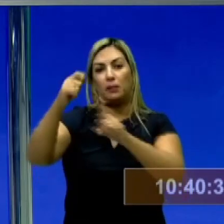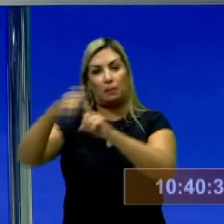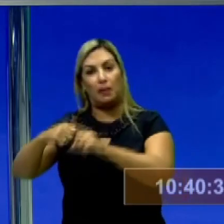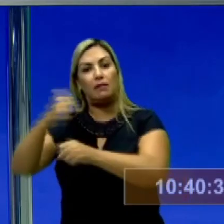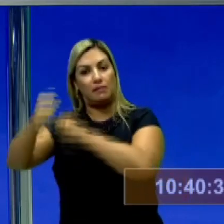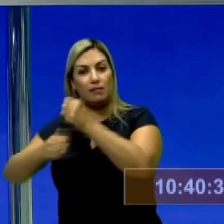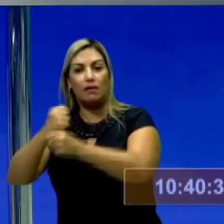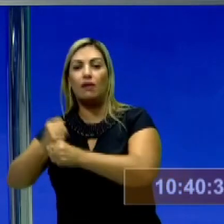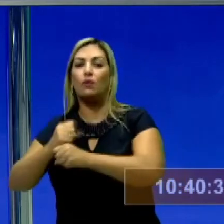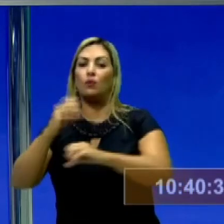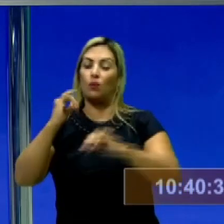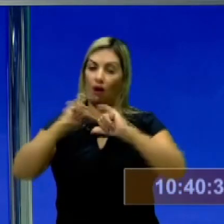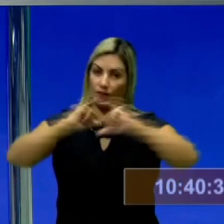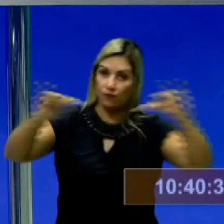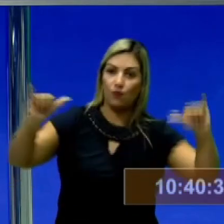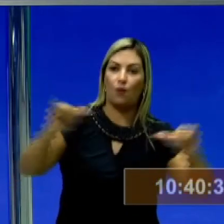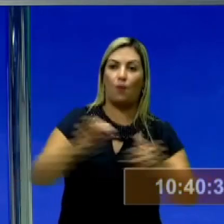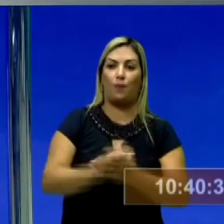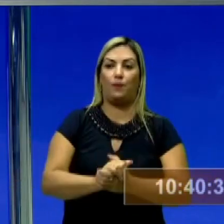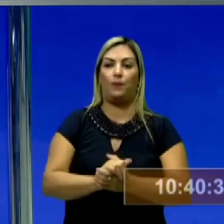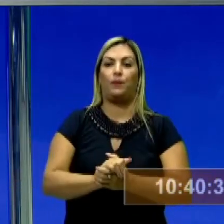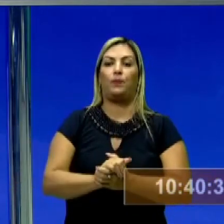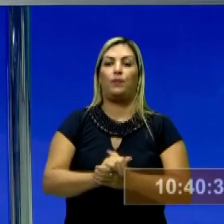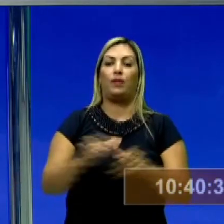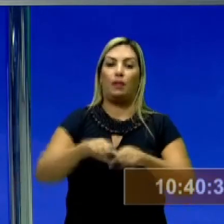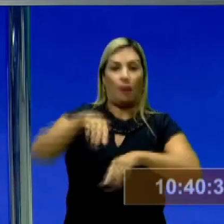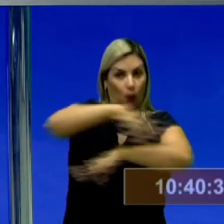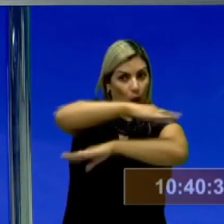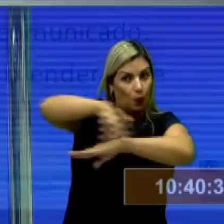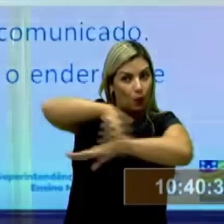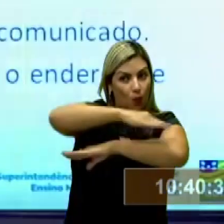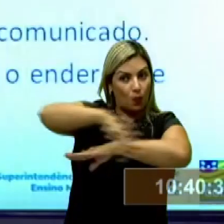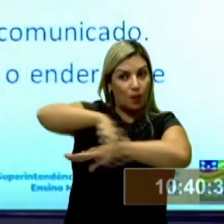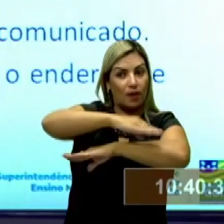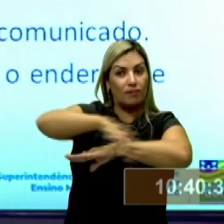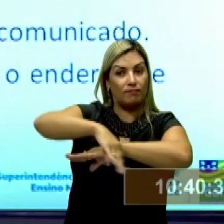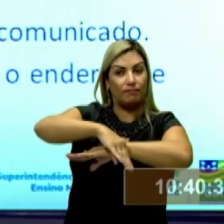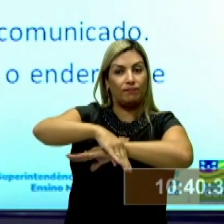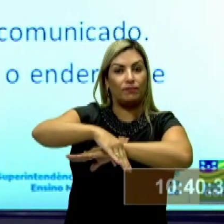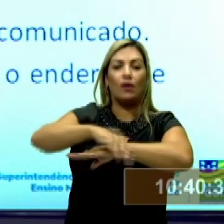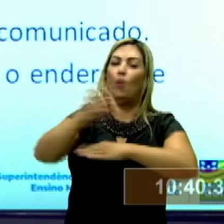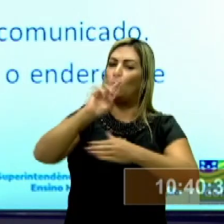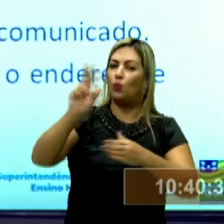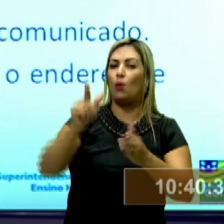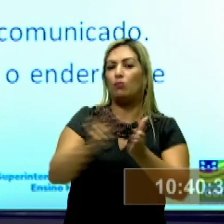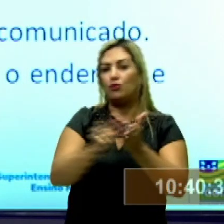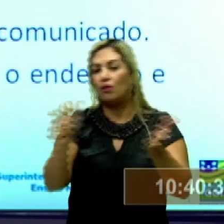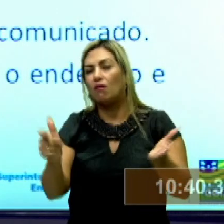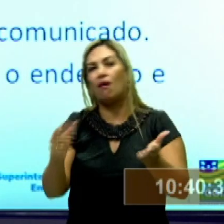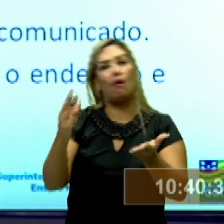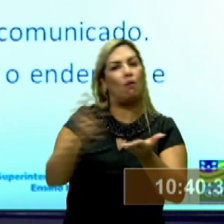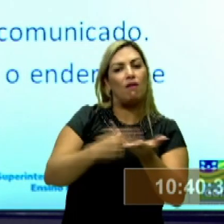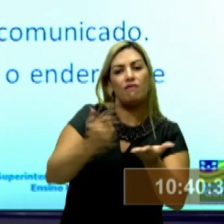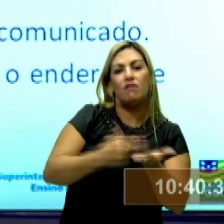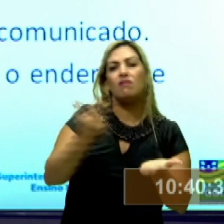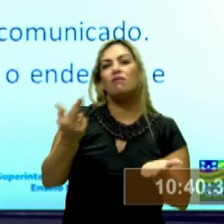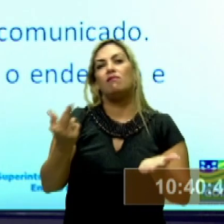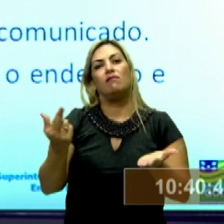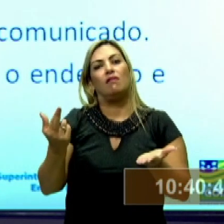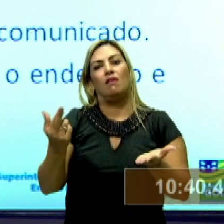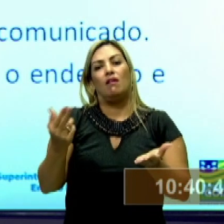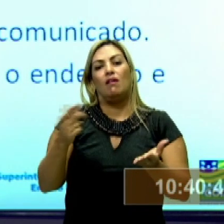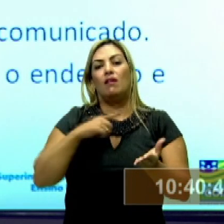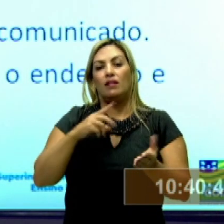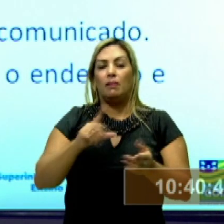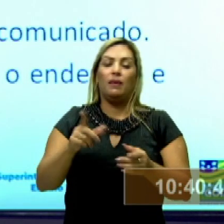ano do comunicado. O endereço do destinatário é o nome do jornal ou da revista, o endereço, a